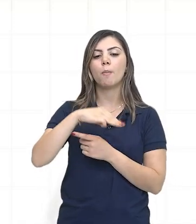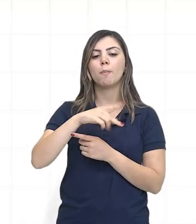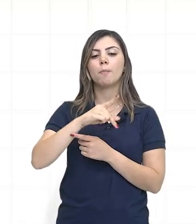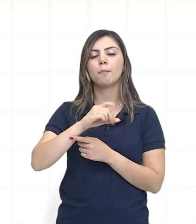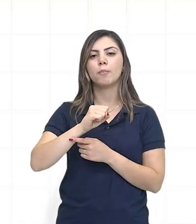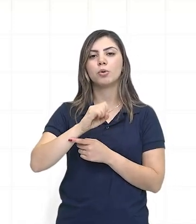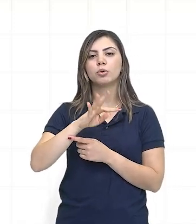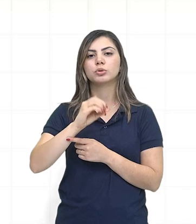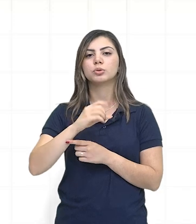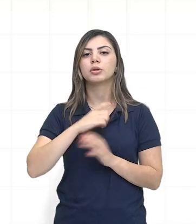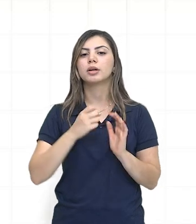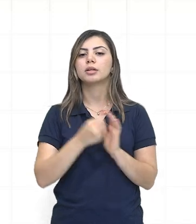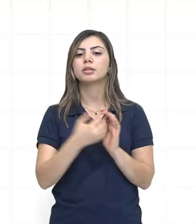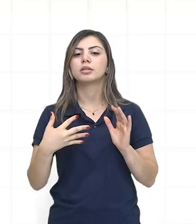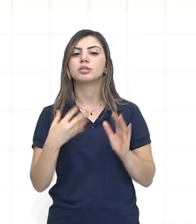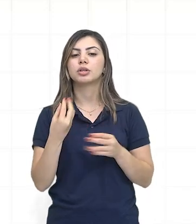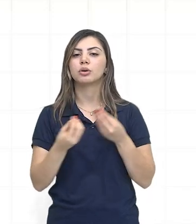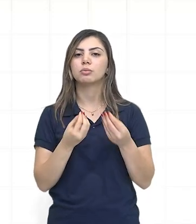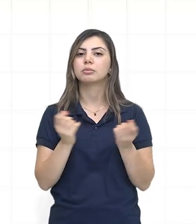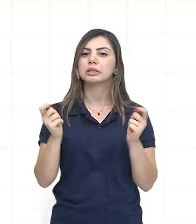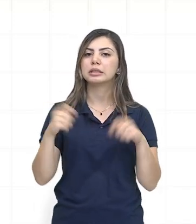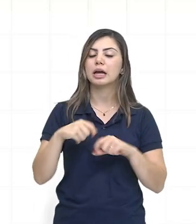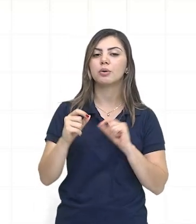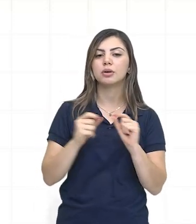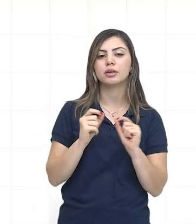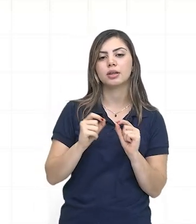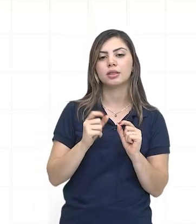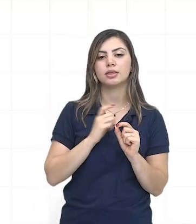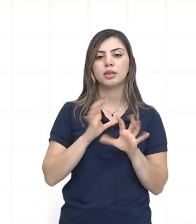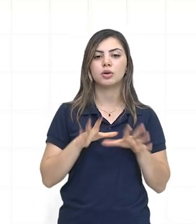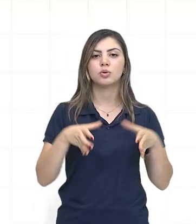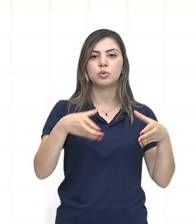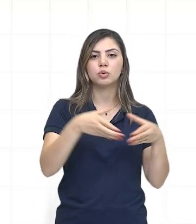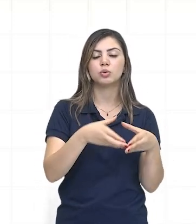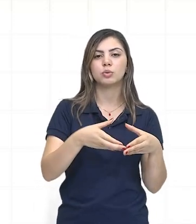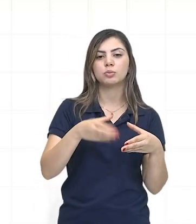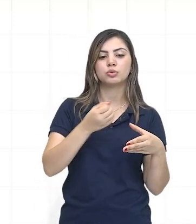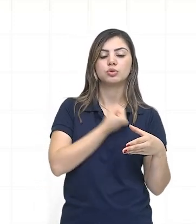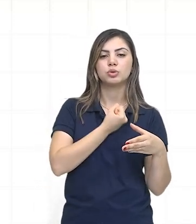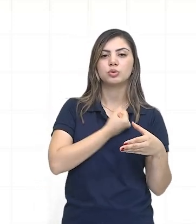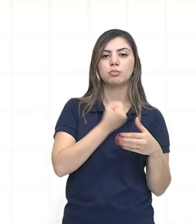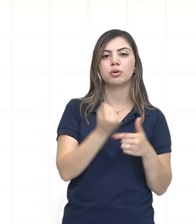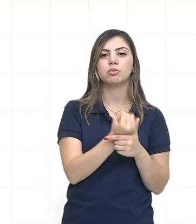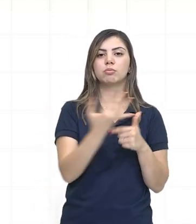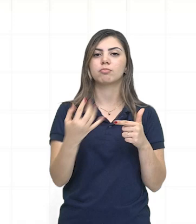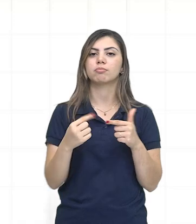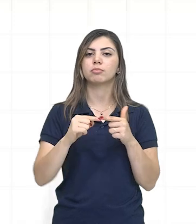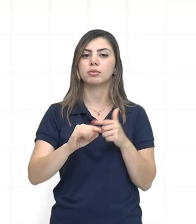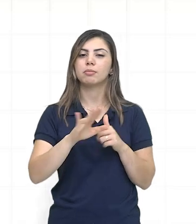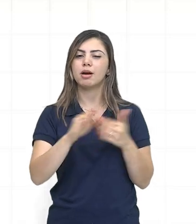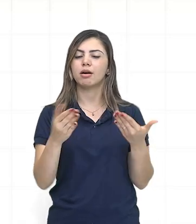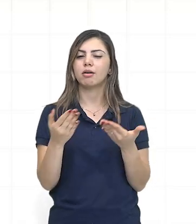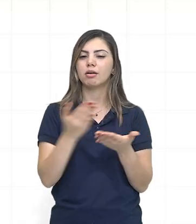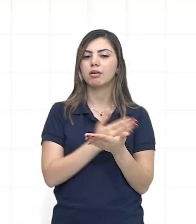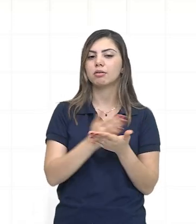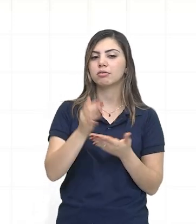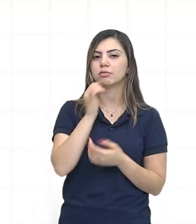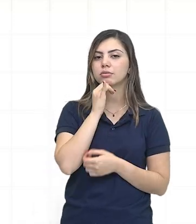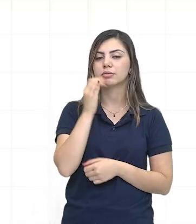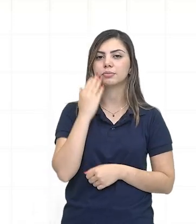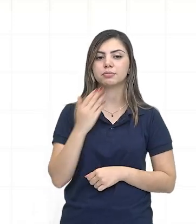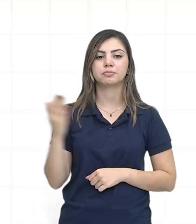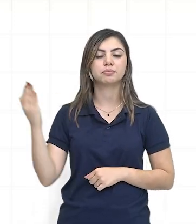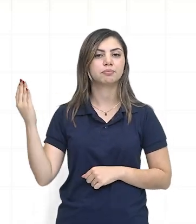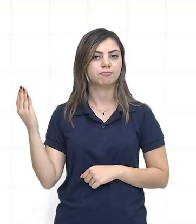números compostos podem ser escritos como um produto de números primos. Veja alguns exemplos.